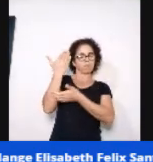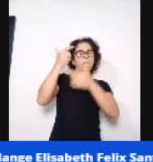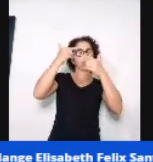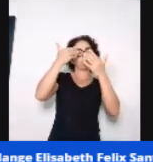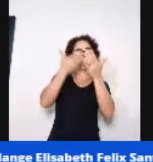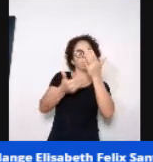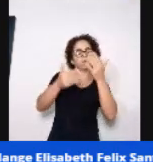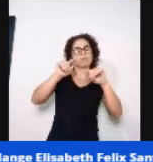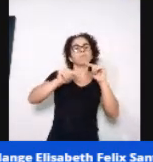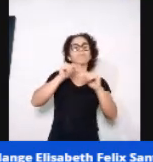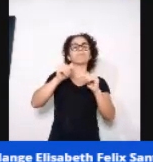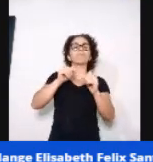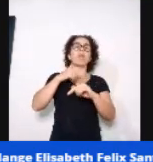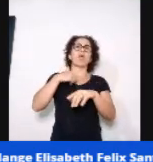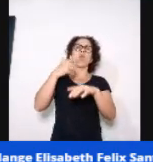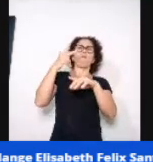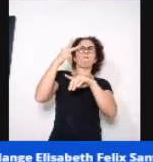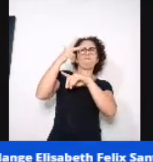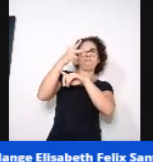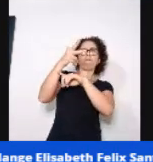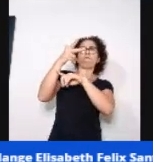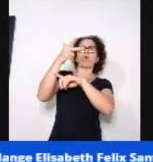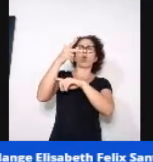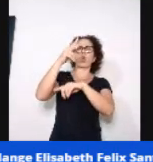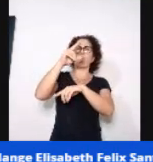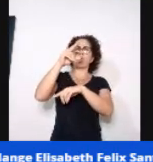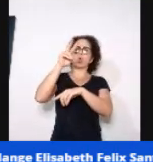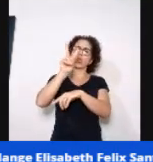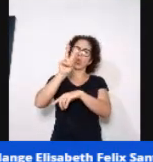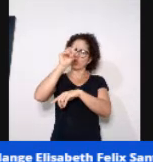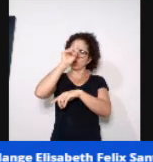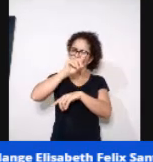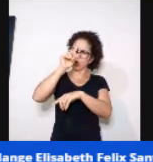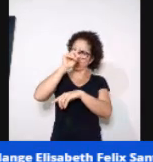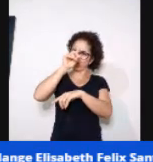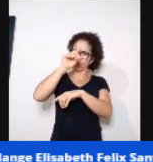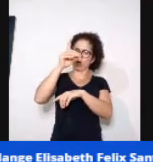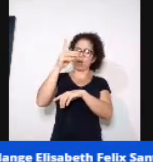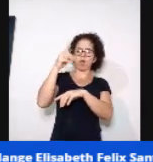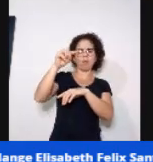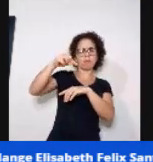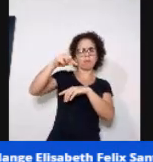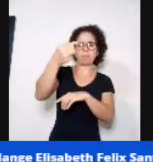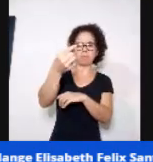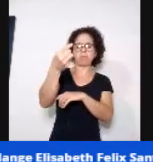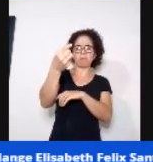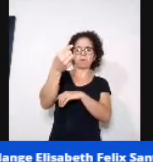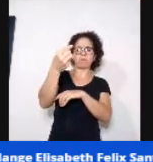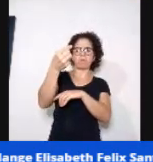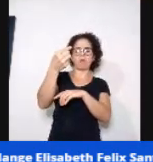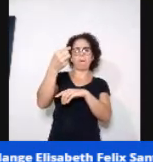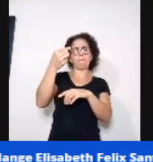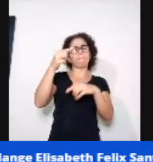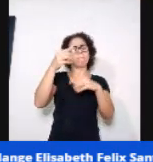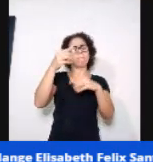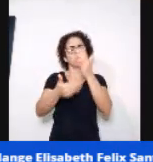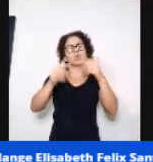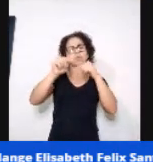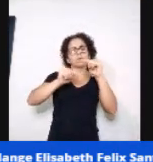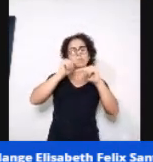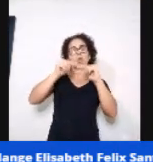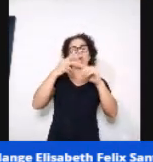depois. Eu precisava tirar aquilo de dentro de mim. Precisava pôr para fora. Gravei um vídeo de 4 minutos. 4